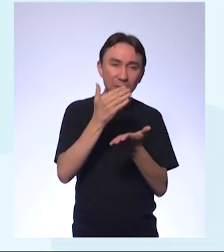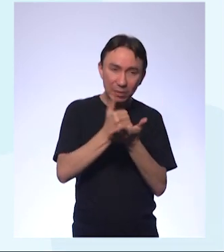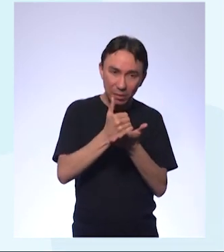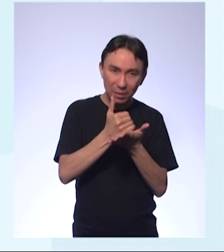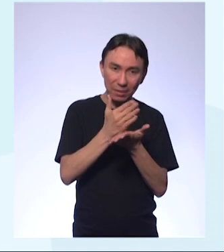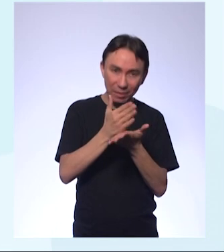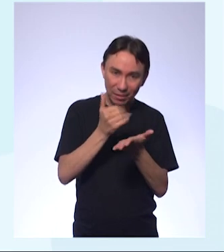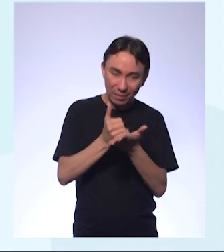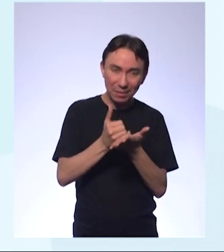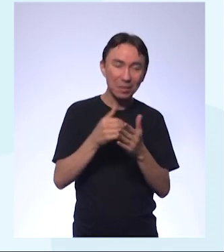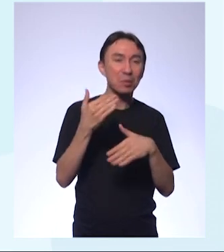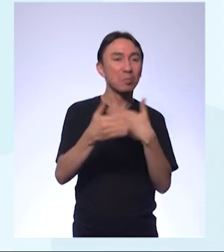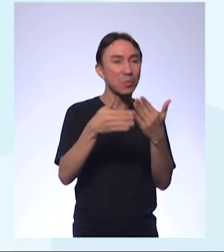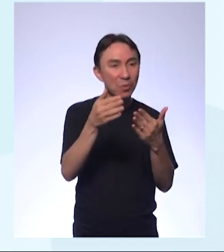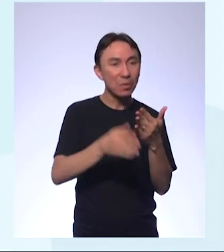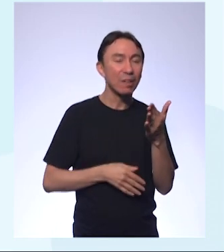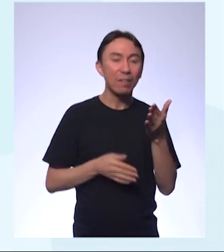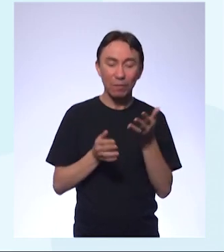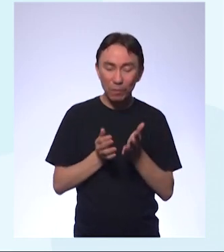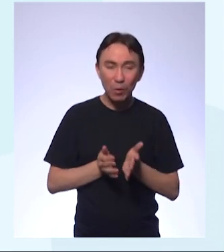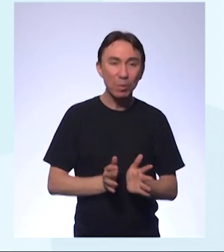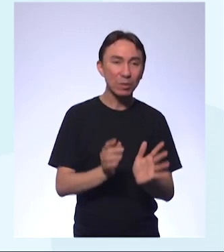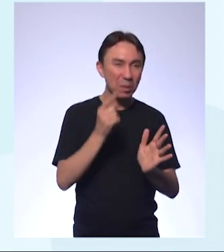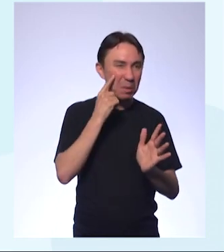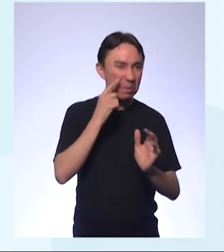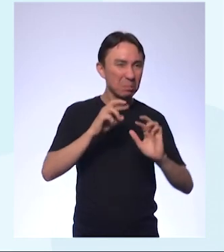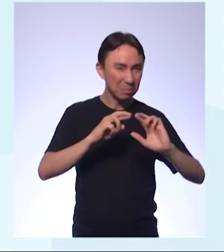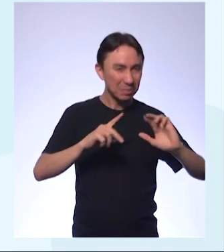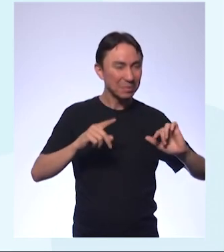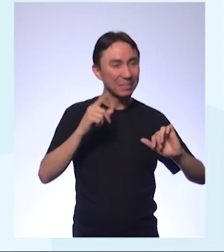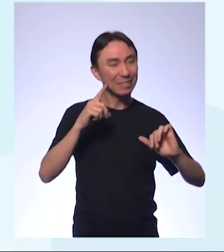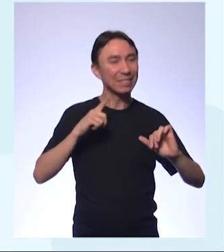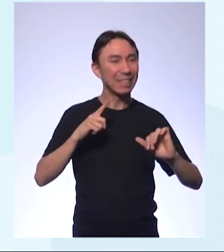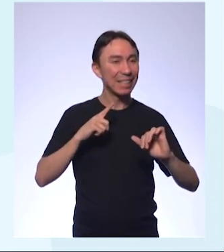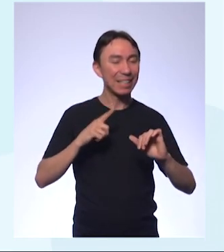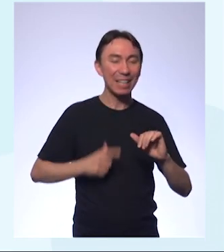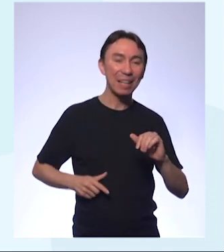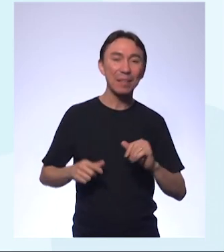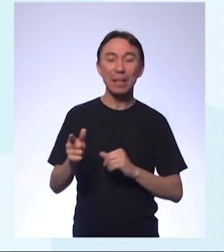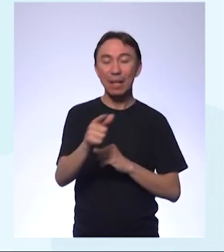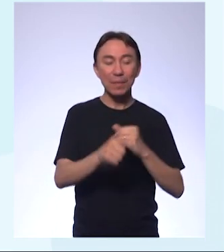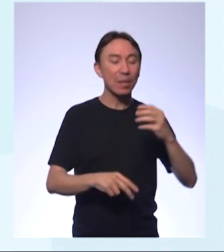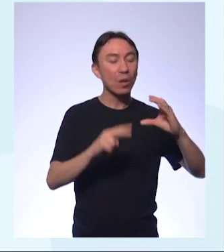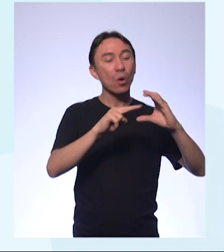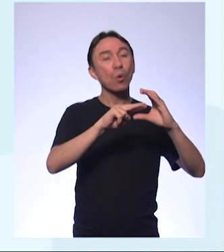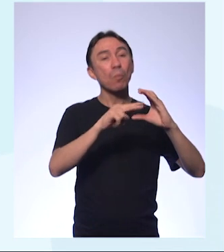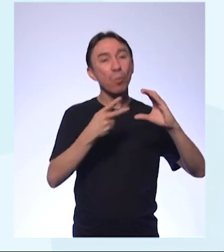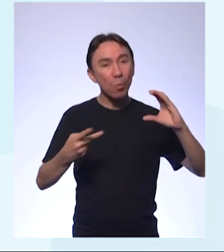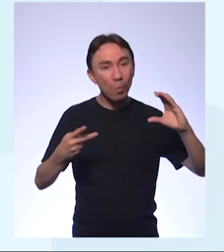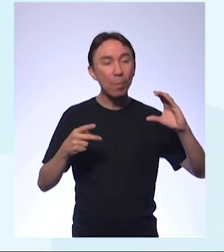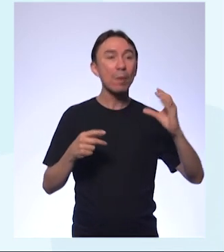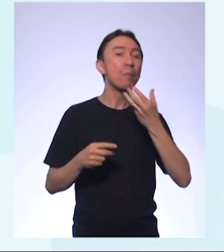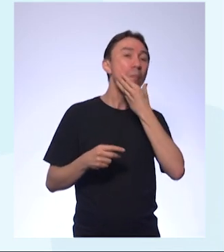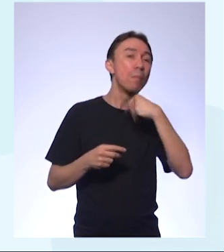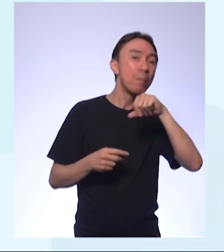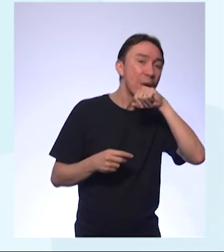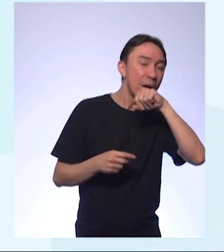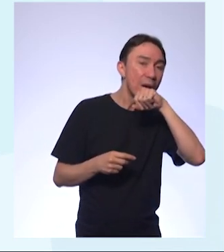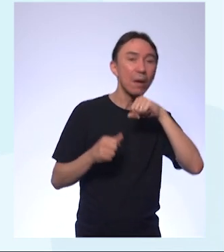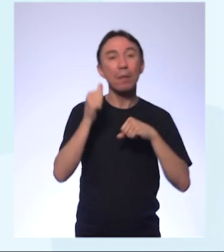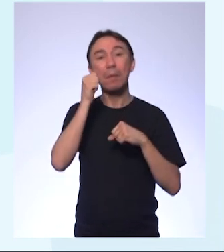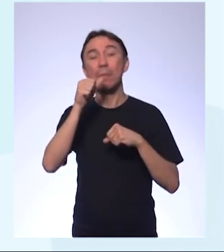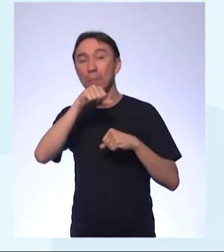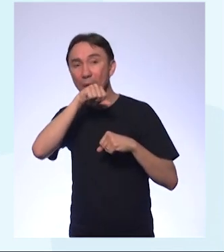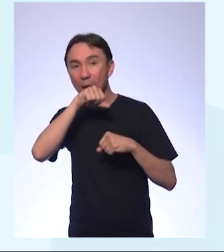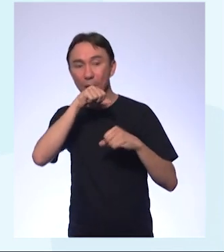zigoto, um conjunto de cromossomos dos nossos pais e um conjunto cromossômico das nossas mães, né? E